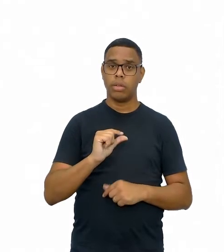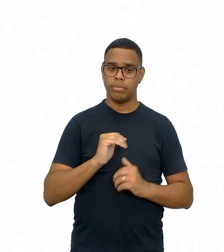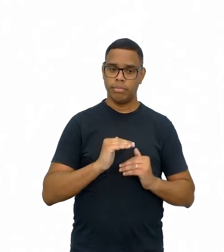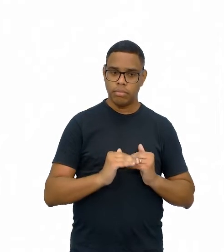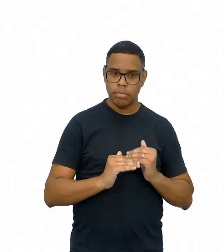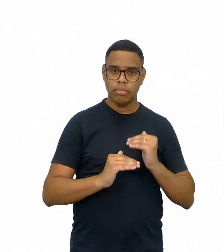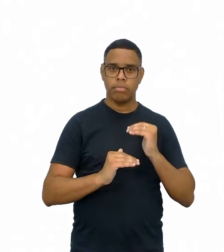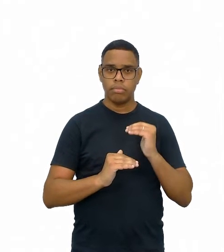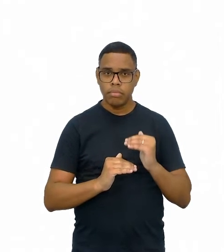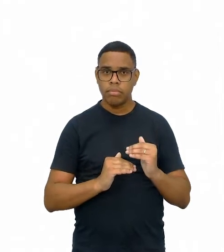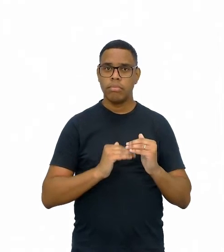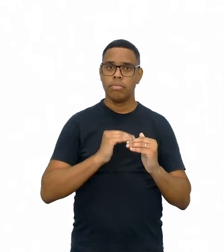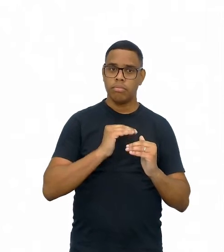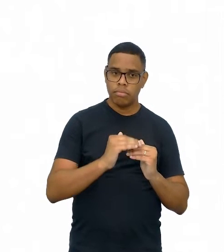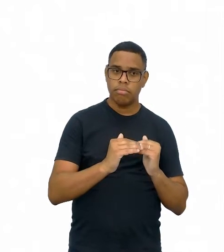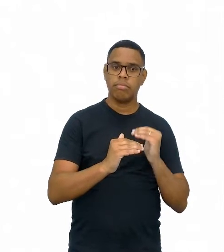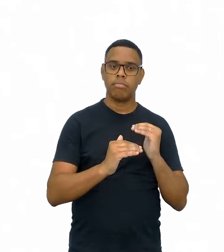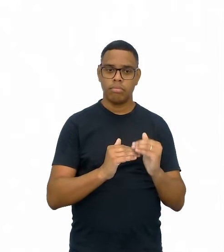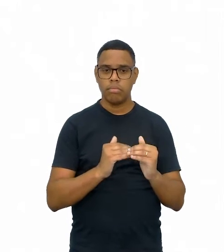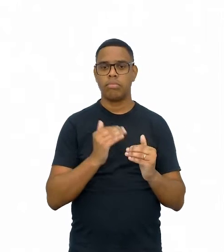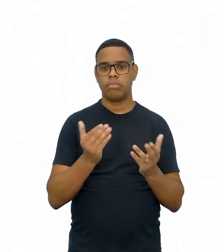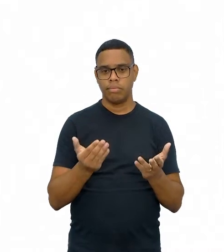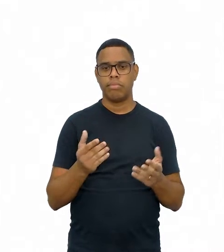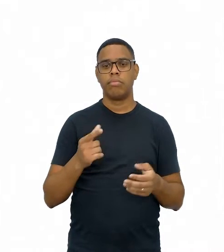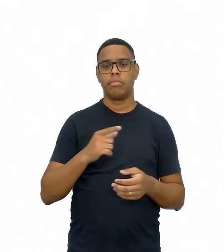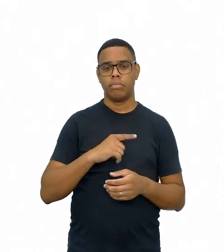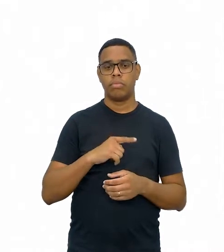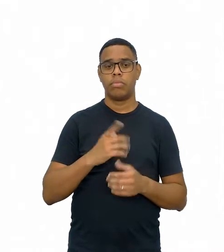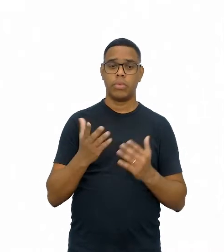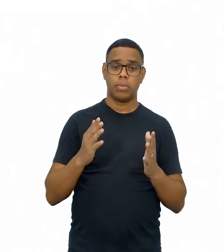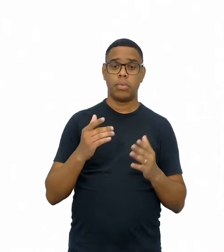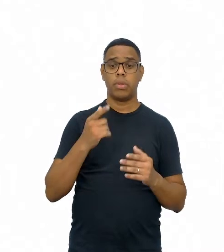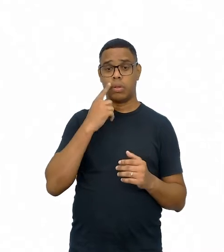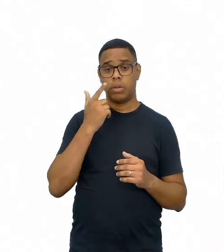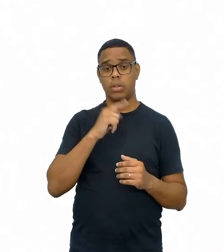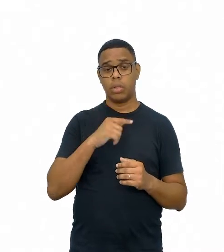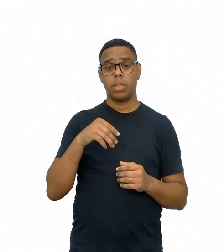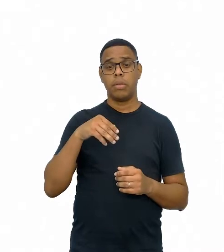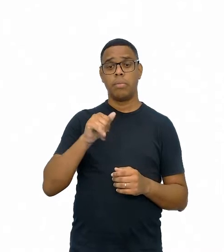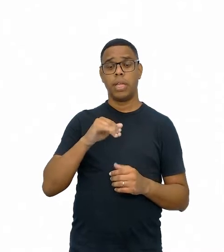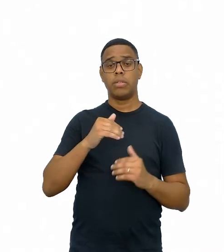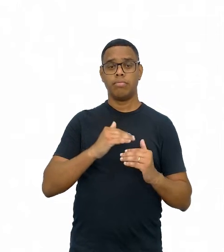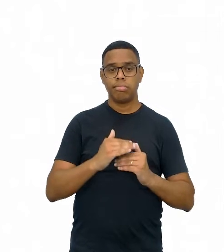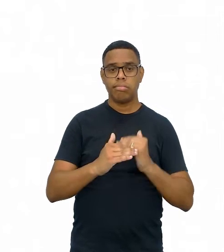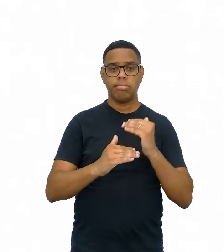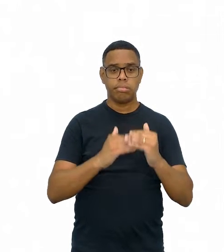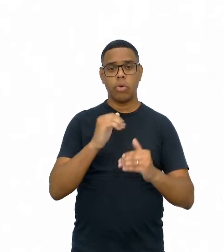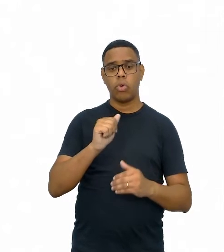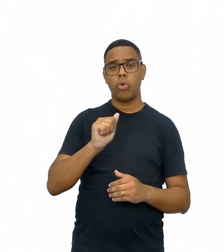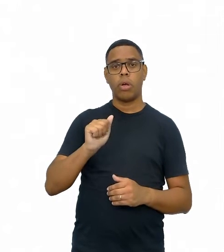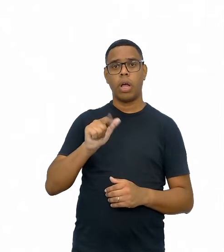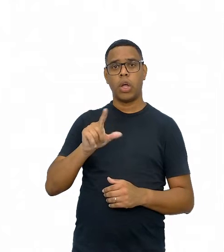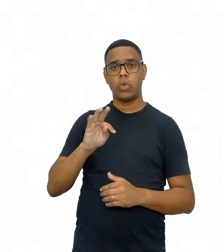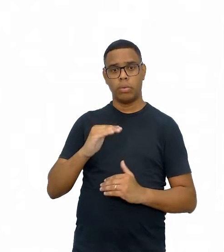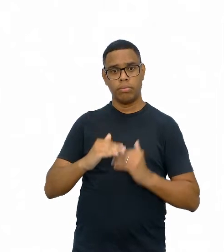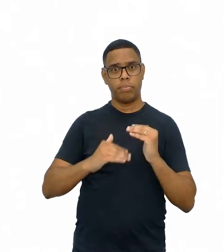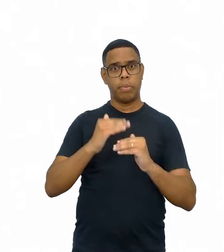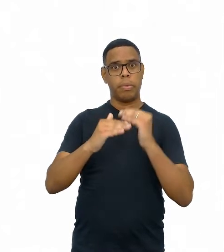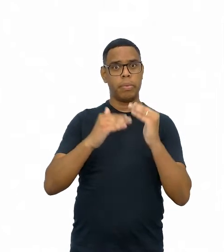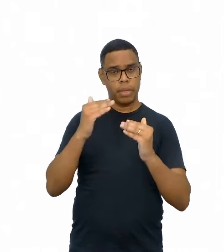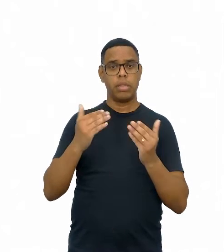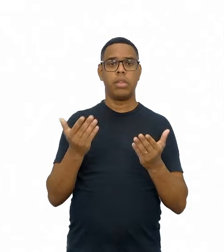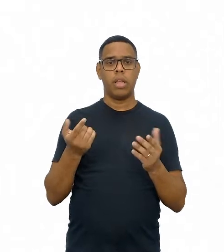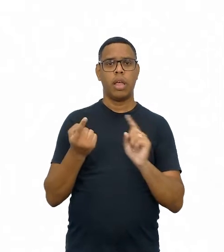desempenho baixo. Menos da metade dos nossos alunos, então, estão no nível médio ou alto, o que nos mostra